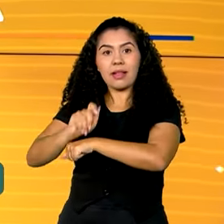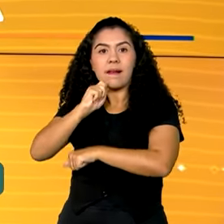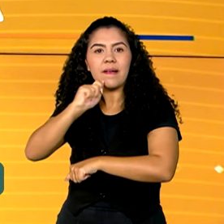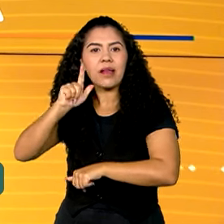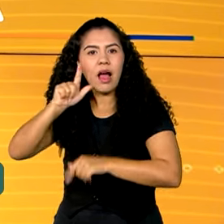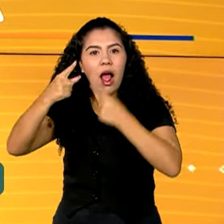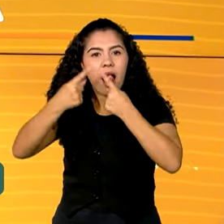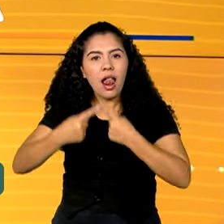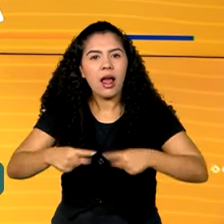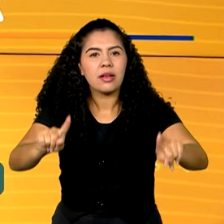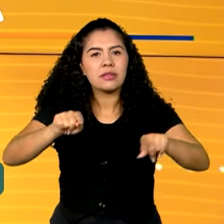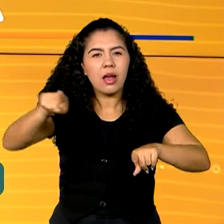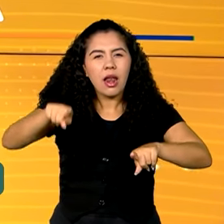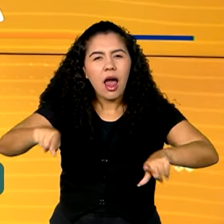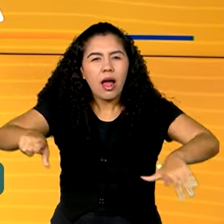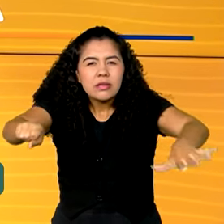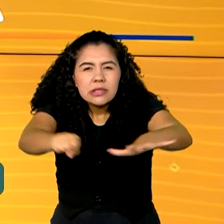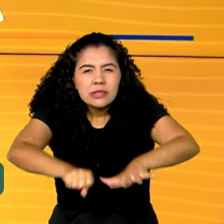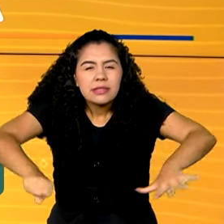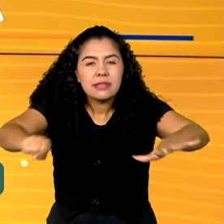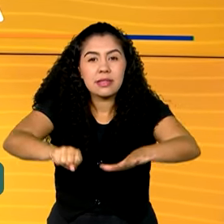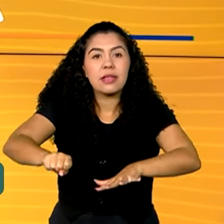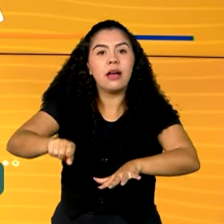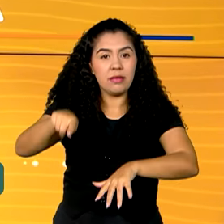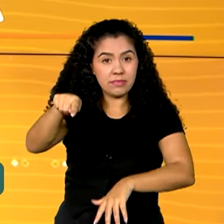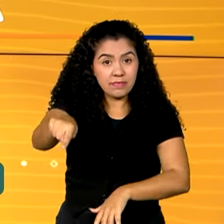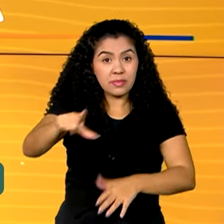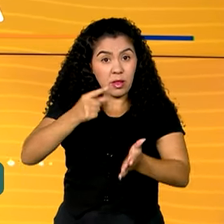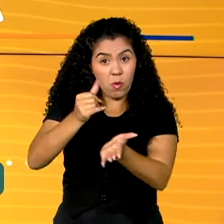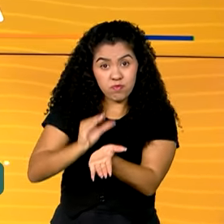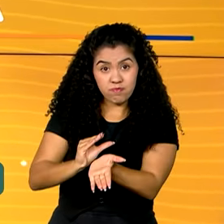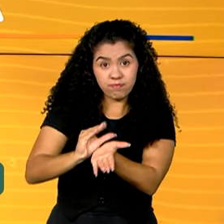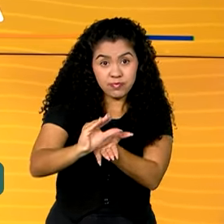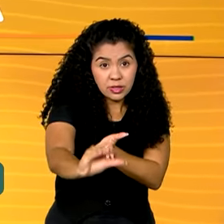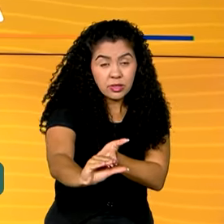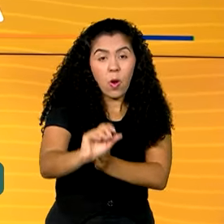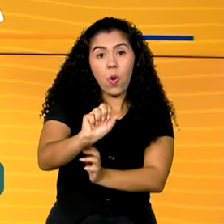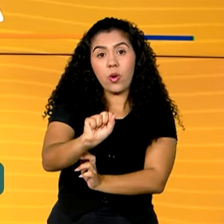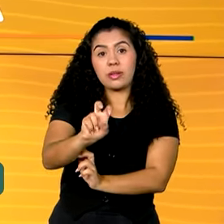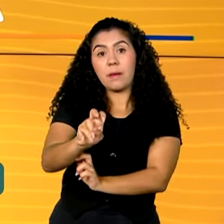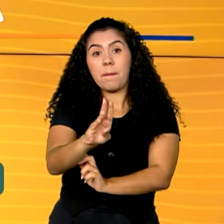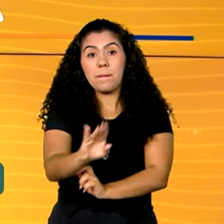lá no Agreste Alagoano. O plano prevê investimentos de